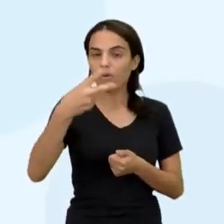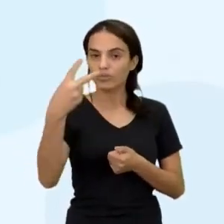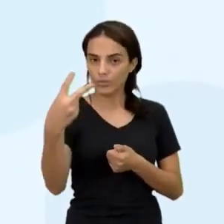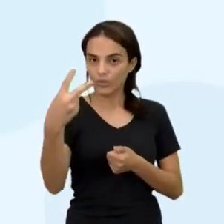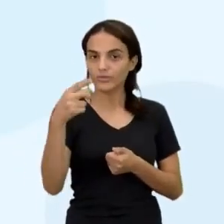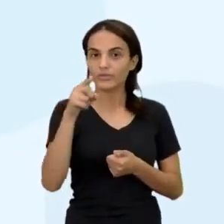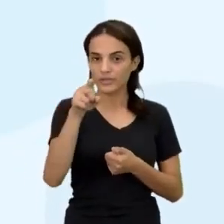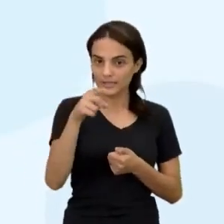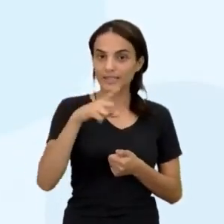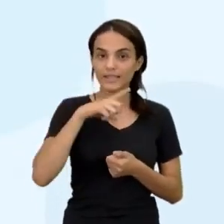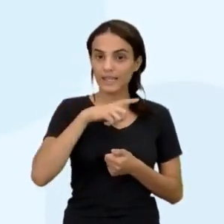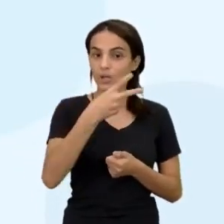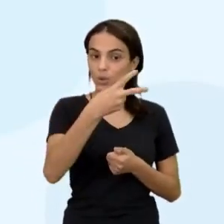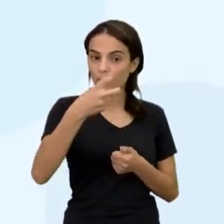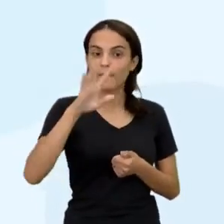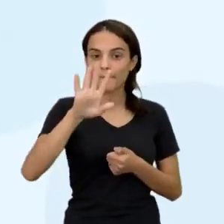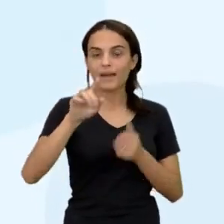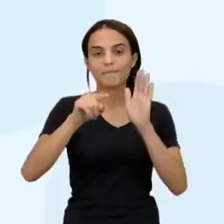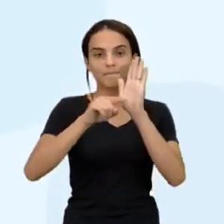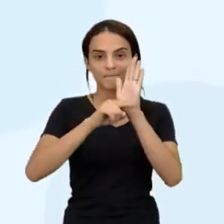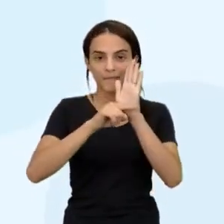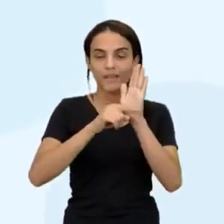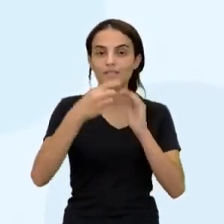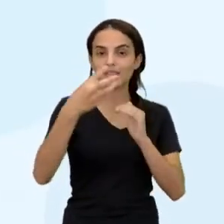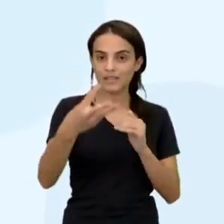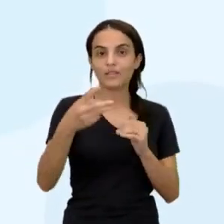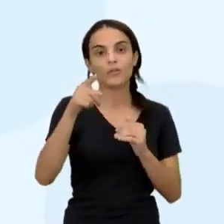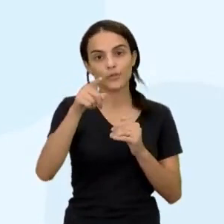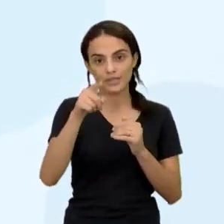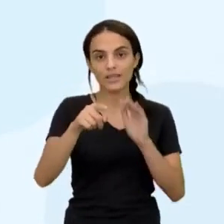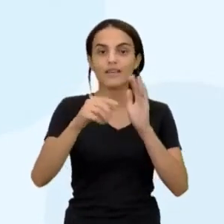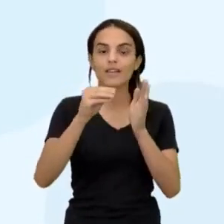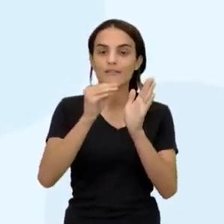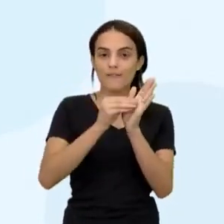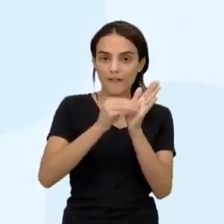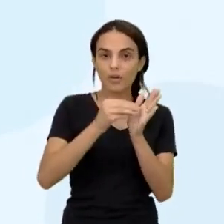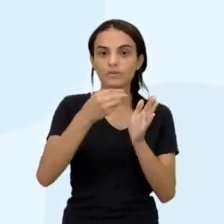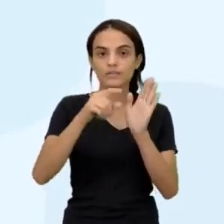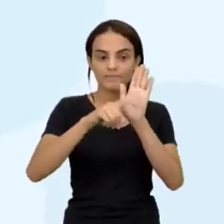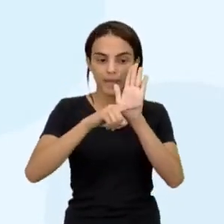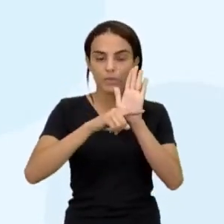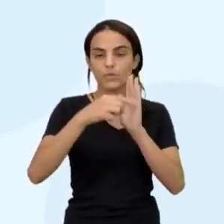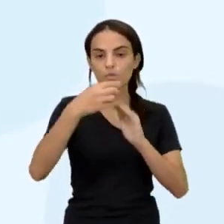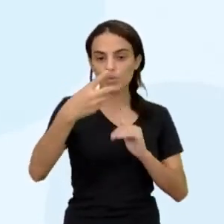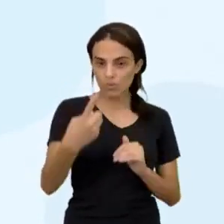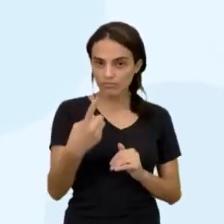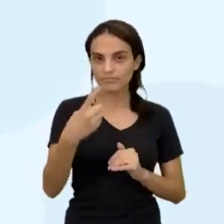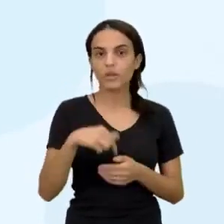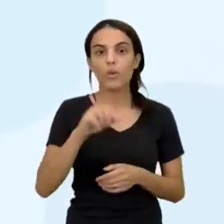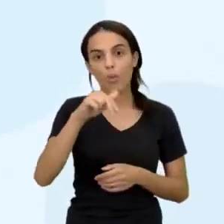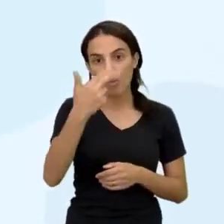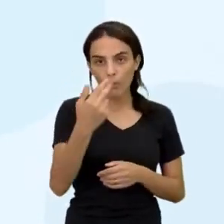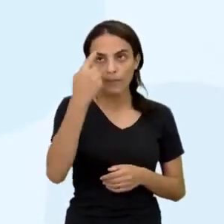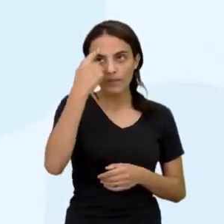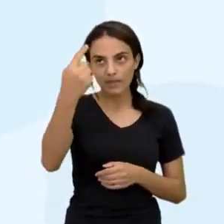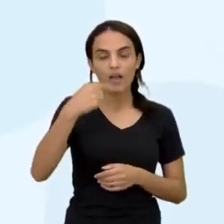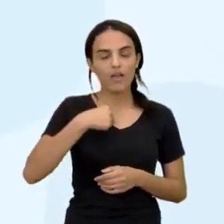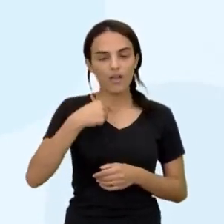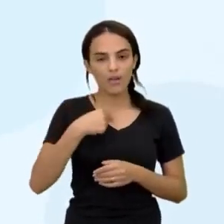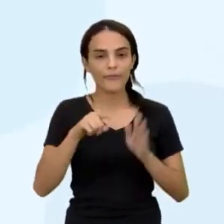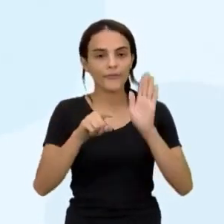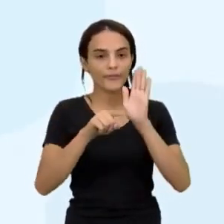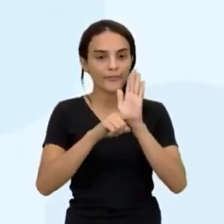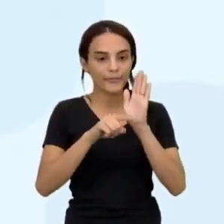tem 2, mas deve 3, então você fica devendo 1. Tá certo? Então, ou você pode pensar, ó, devo 4 e